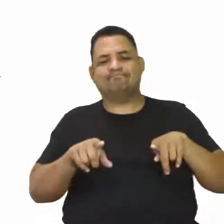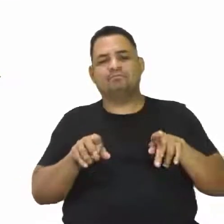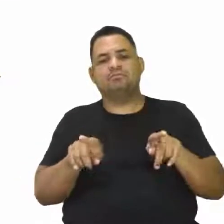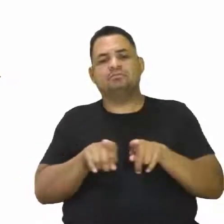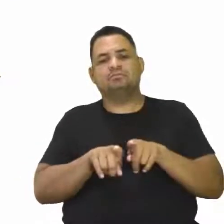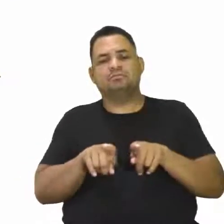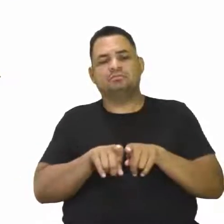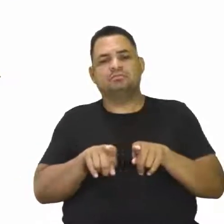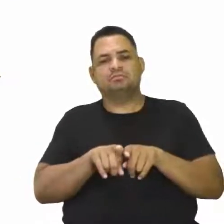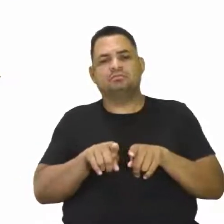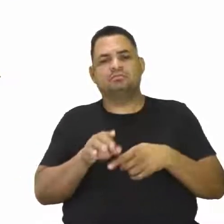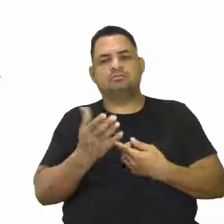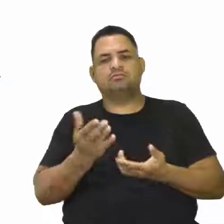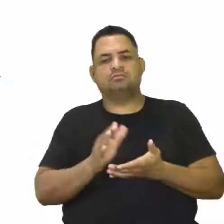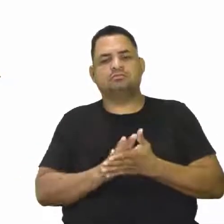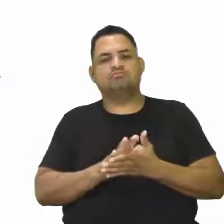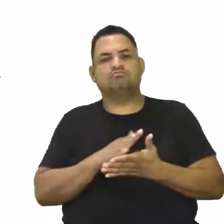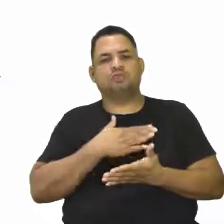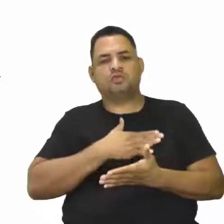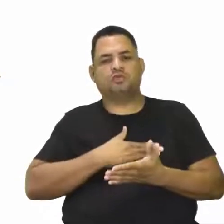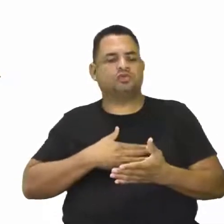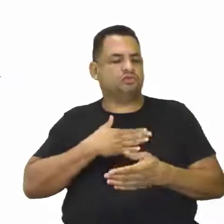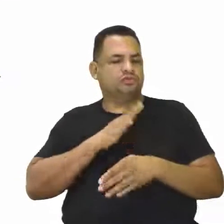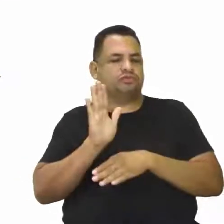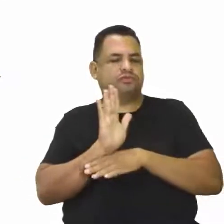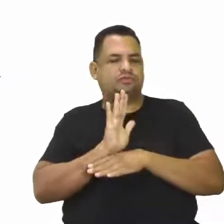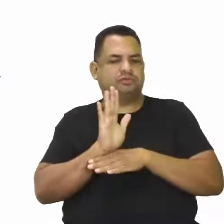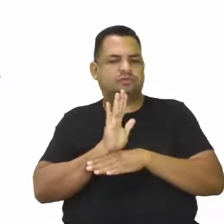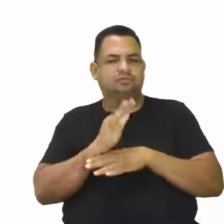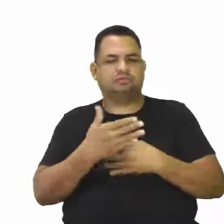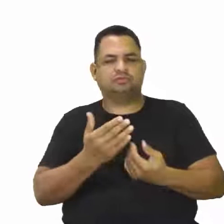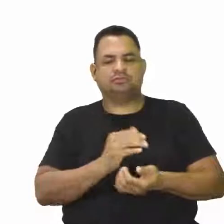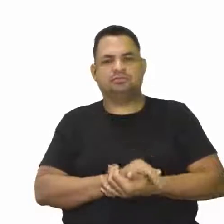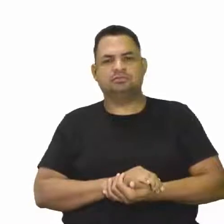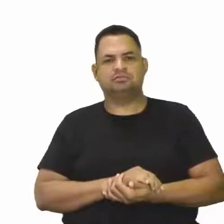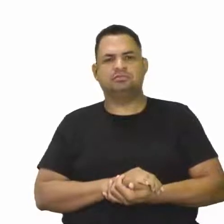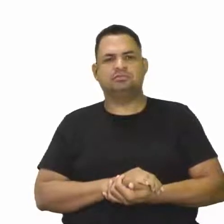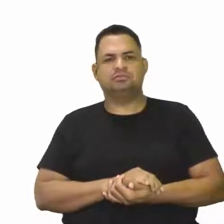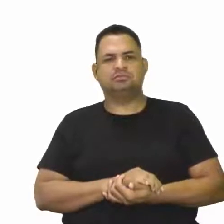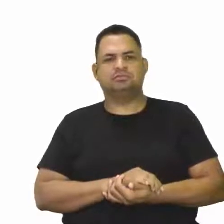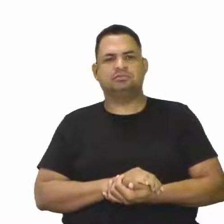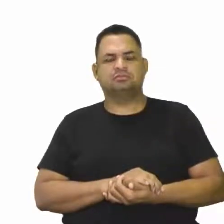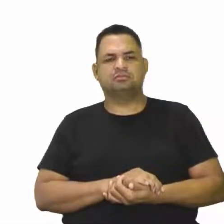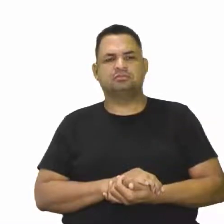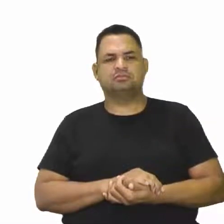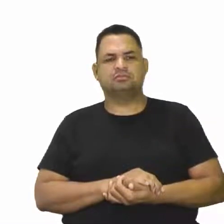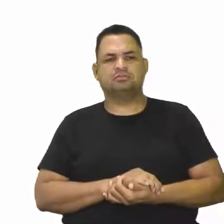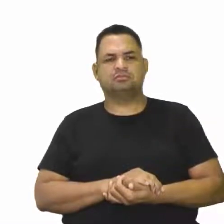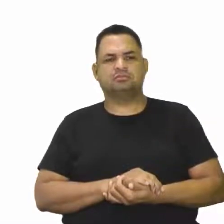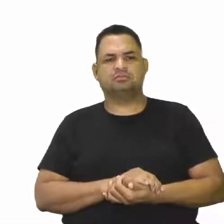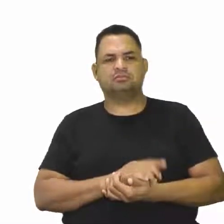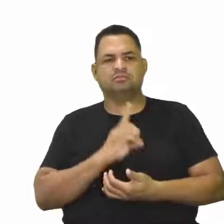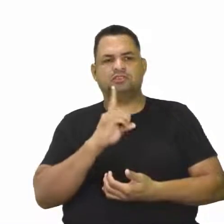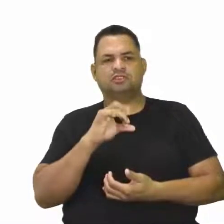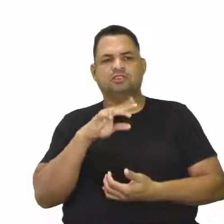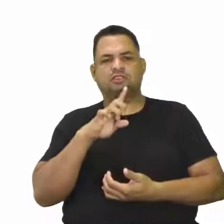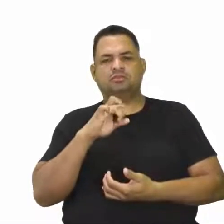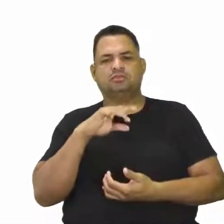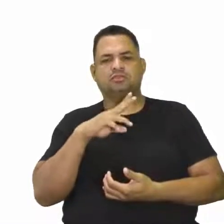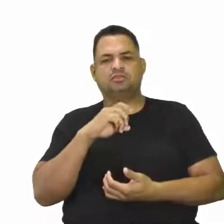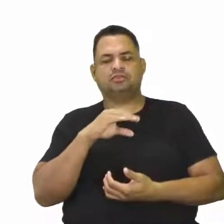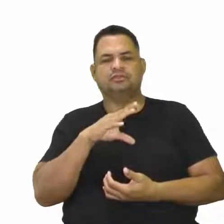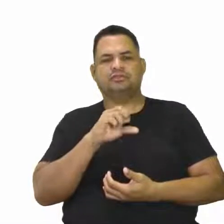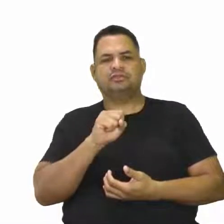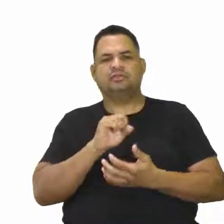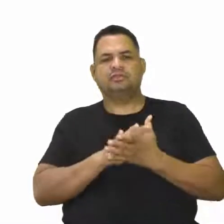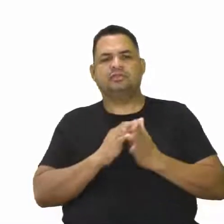mas também gosto de filmes. É verdade. As distributivas, como a gente acabou de falar,